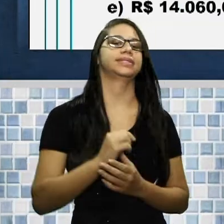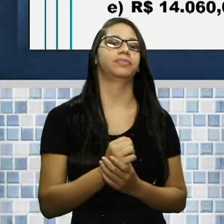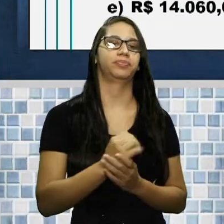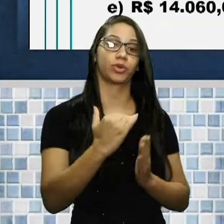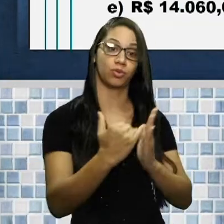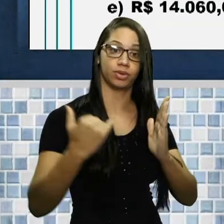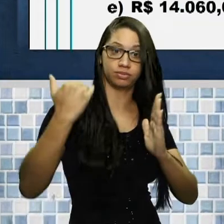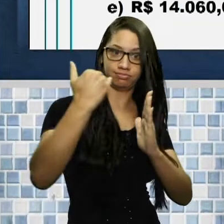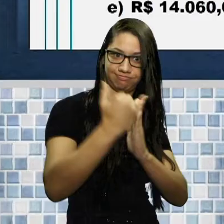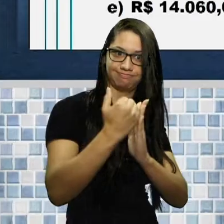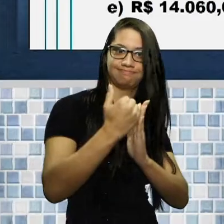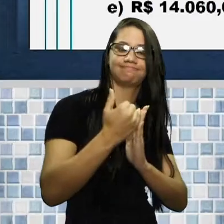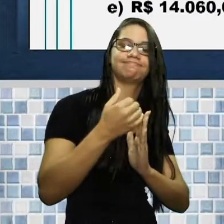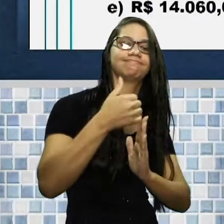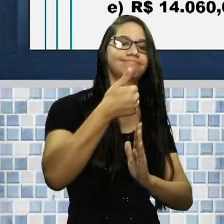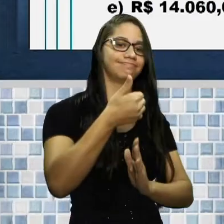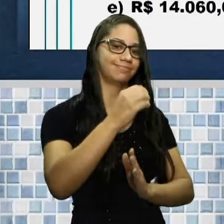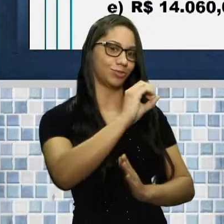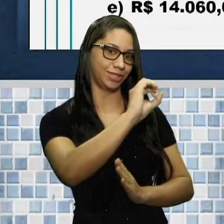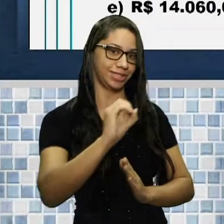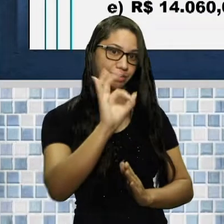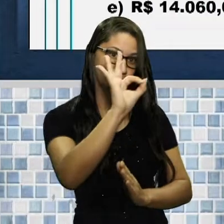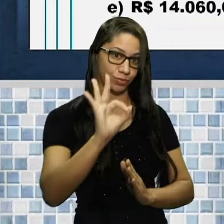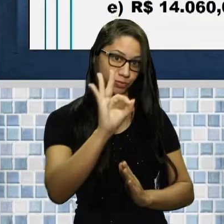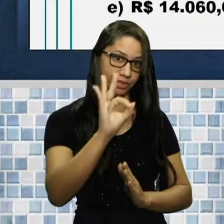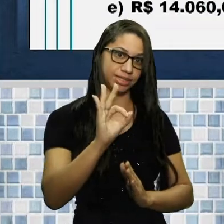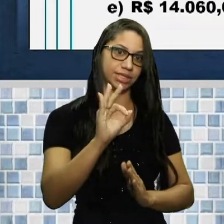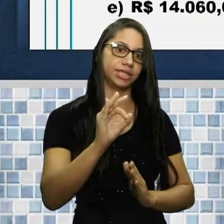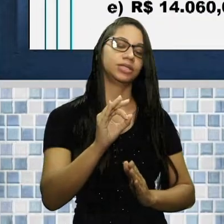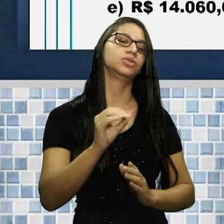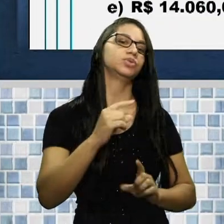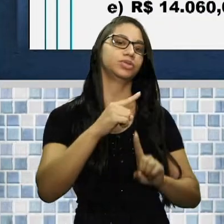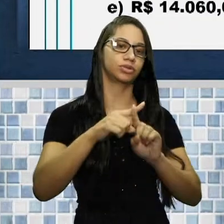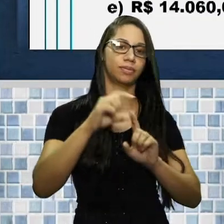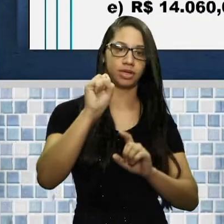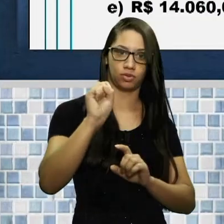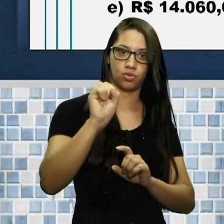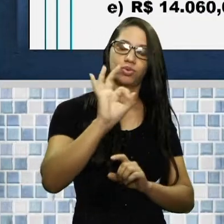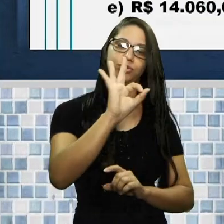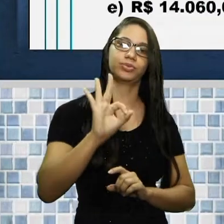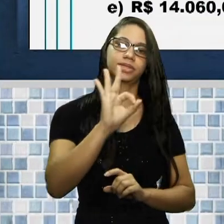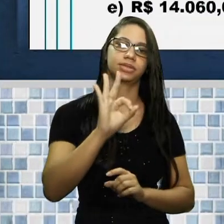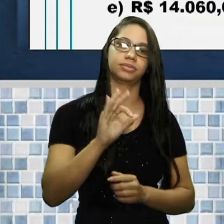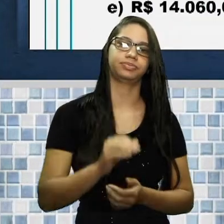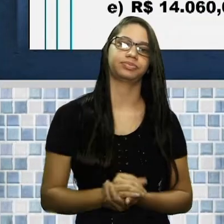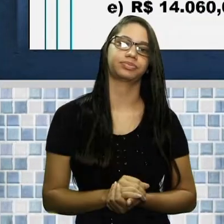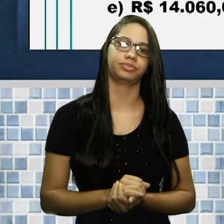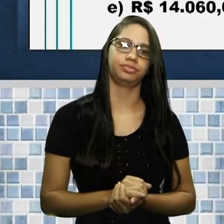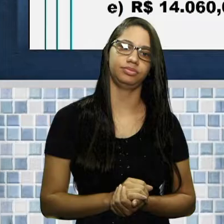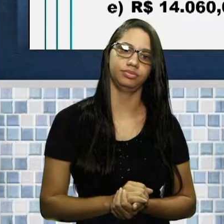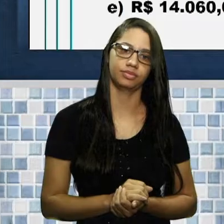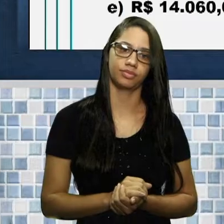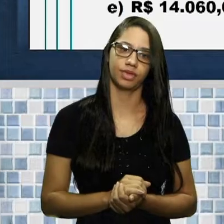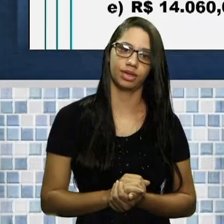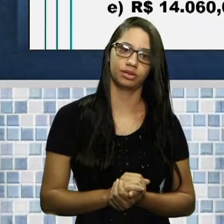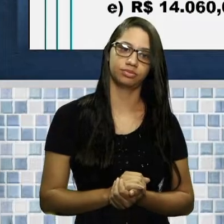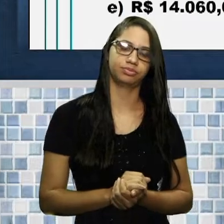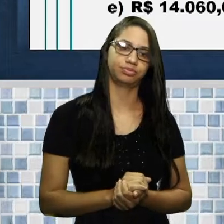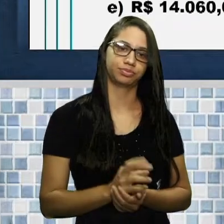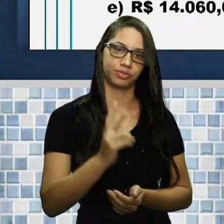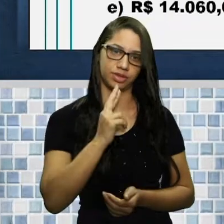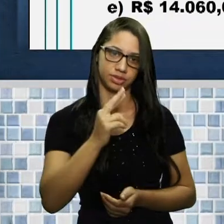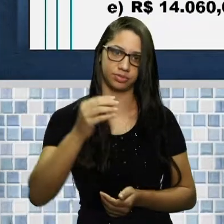eu ia pegar os 100% e somar com os 8%. Então, 100% menos 8%, nós vamos encontrar